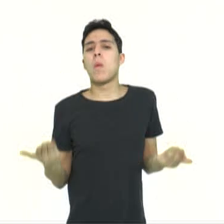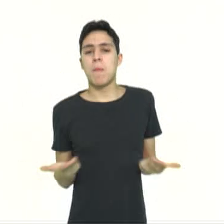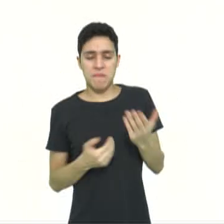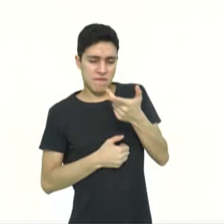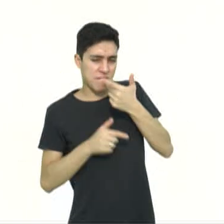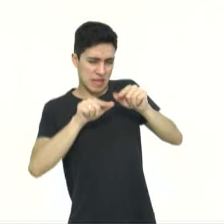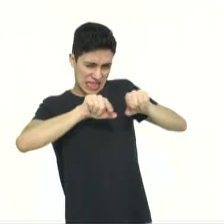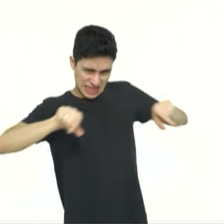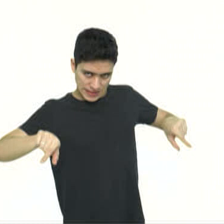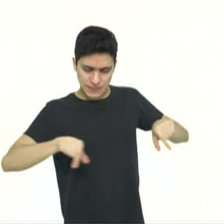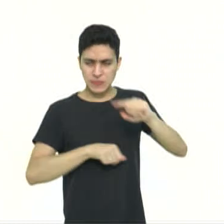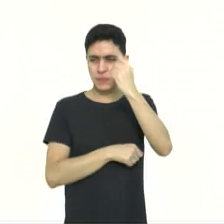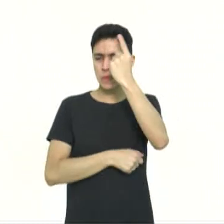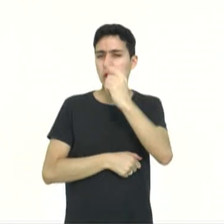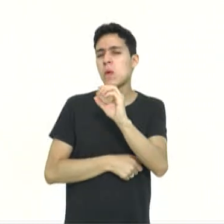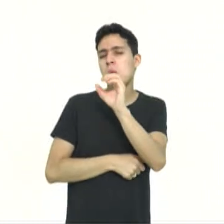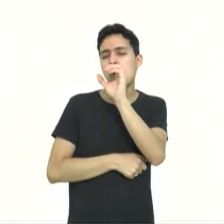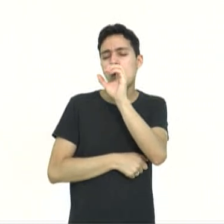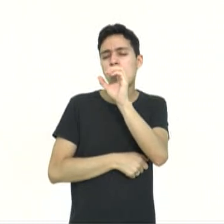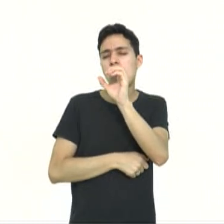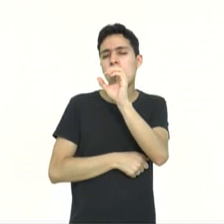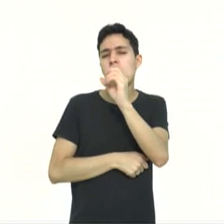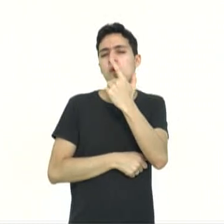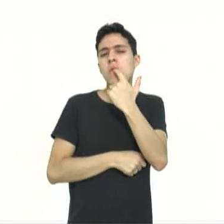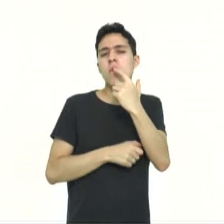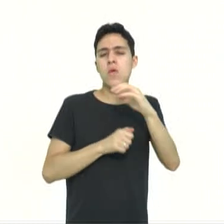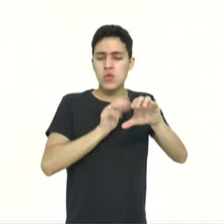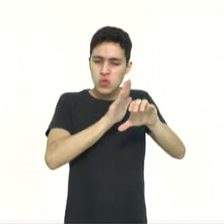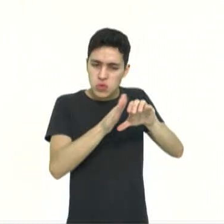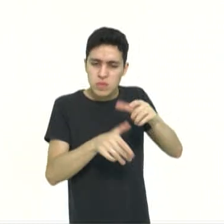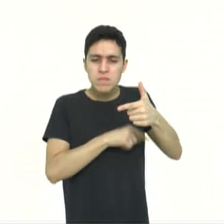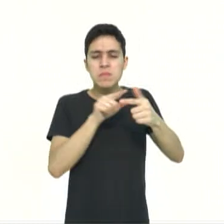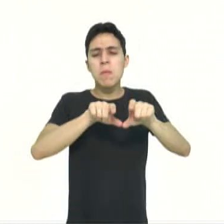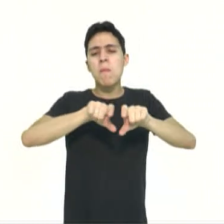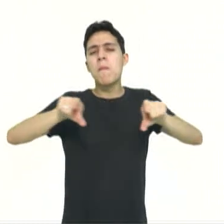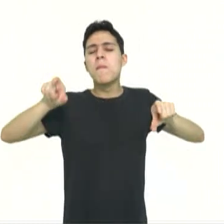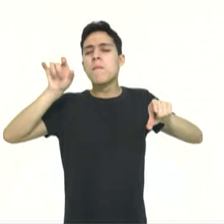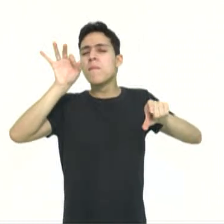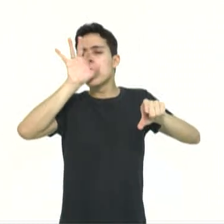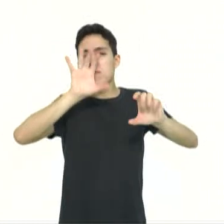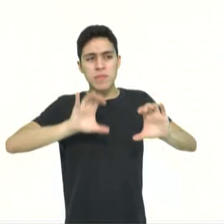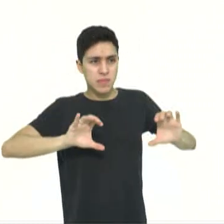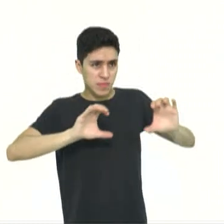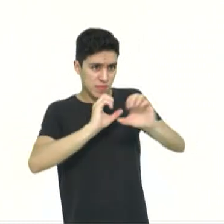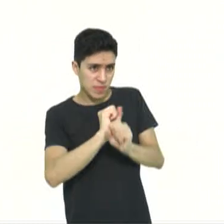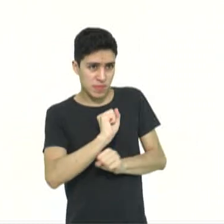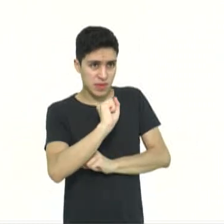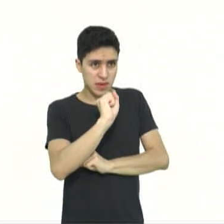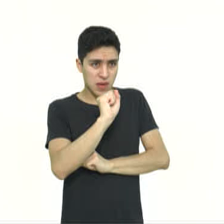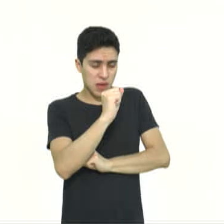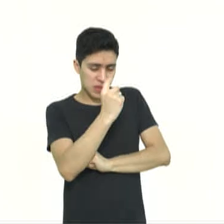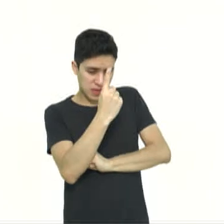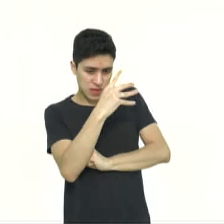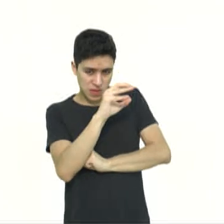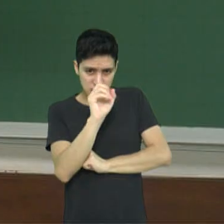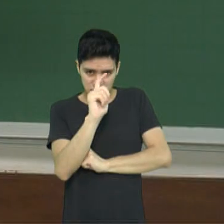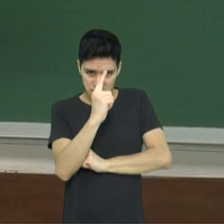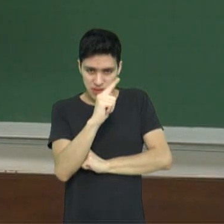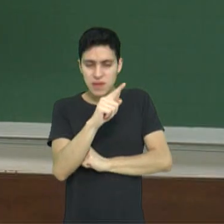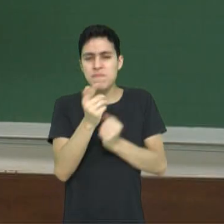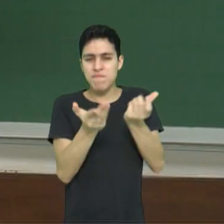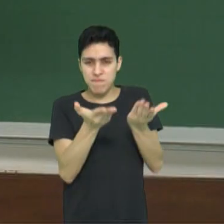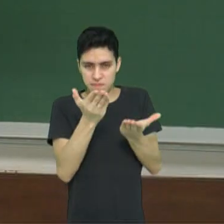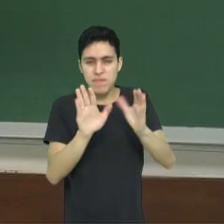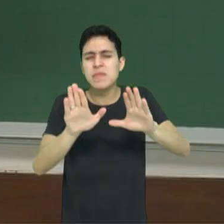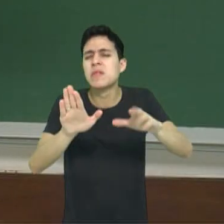tomate e um pepino pesam juntos 140 gramas. Só uma atenção para esse pesam. A gente costuma falar